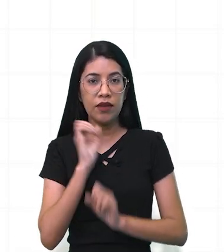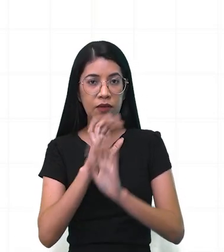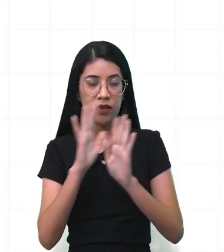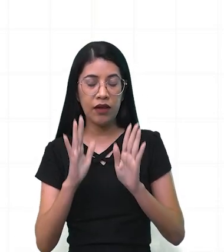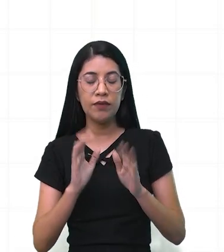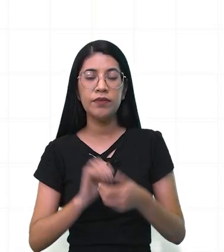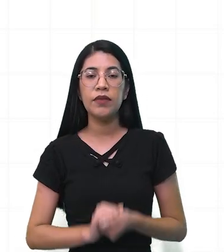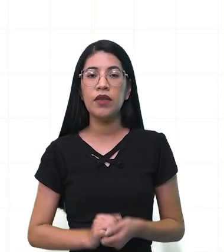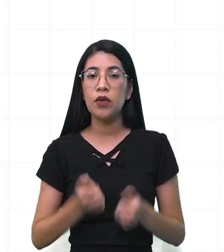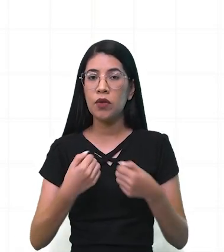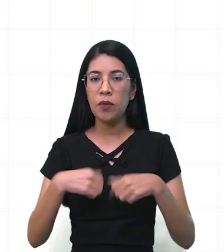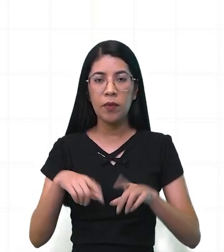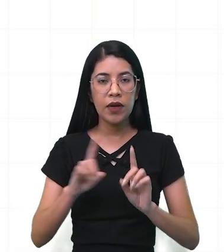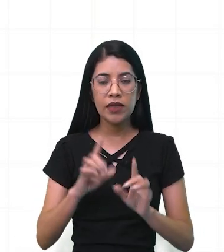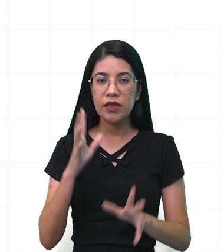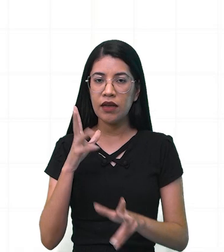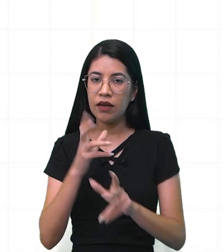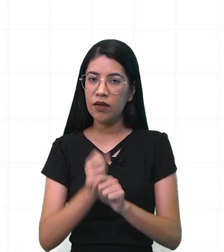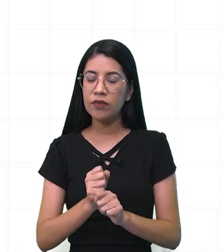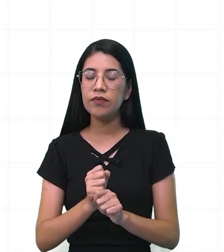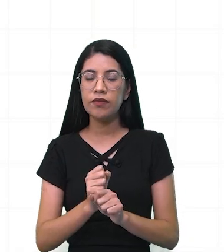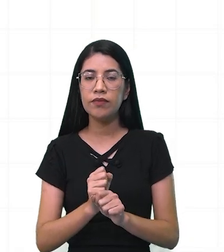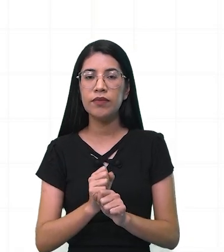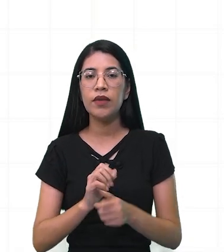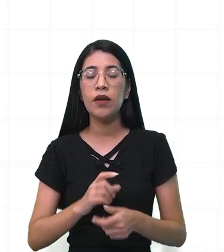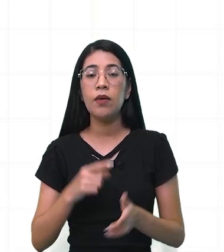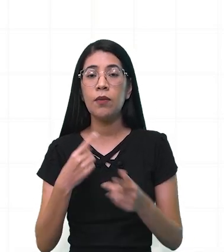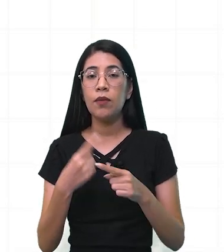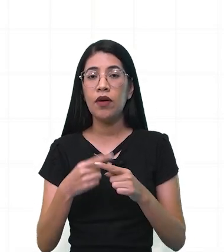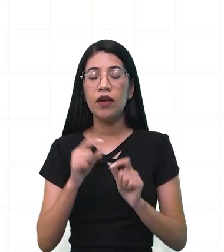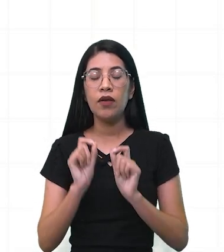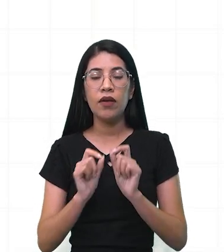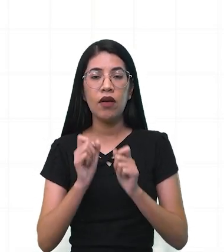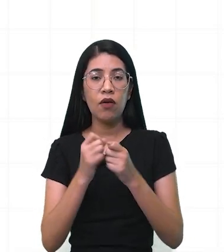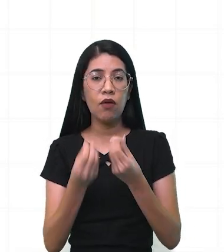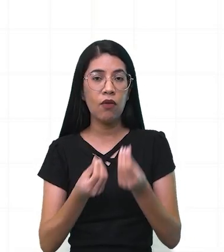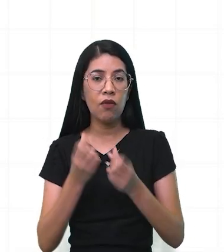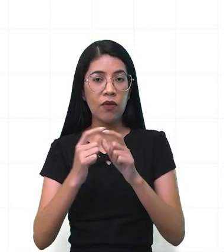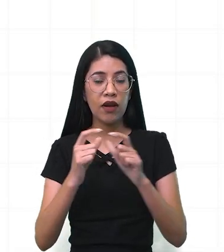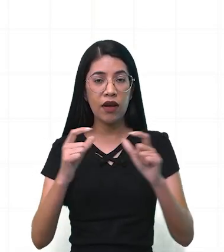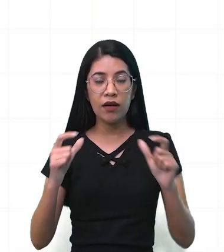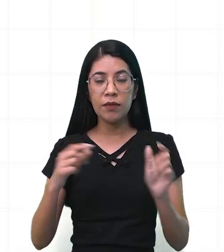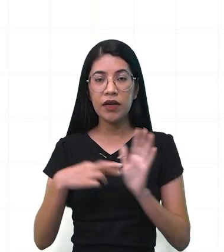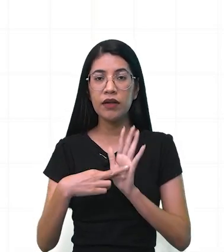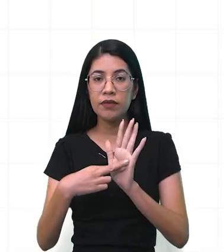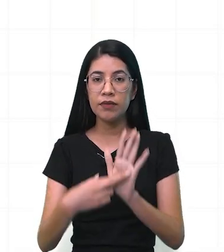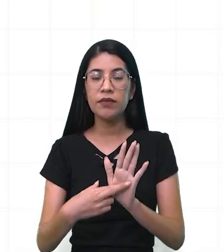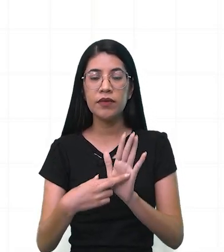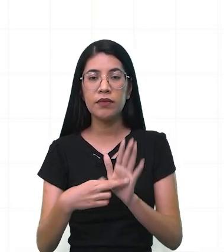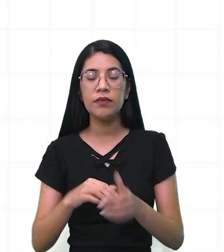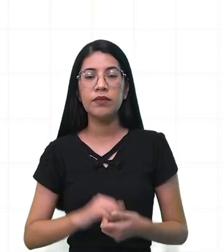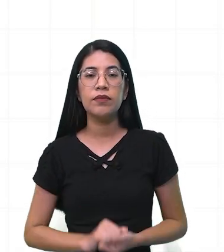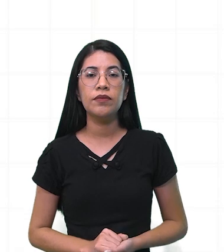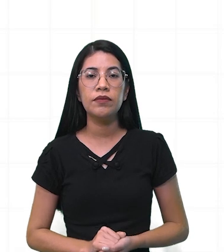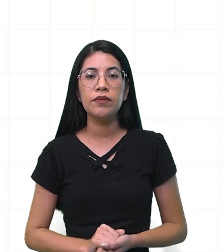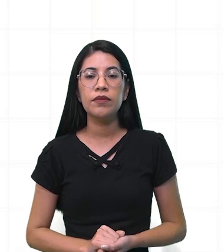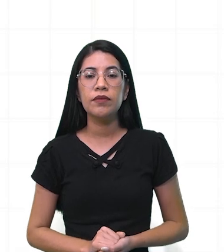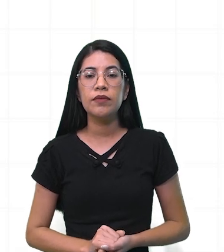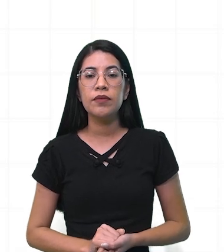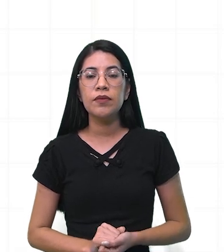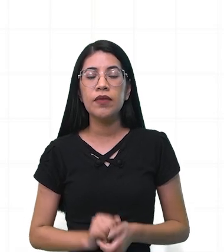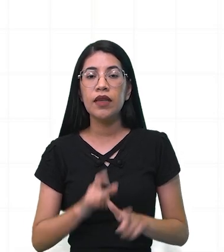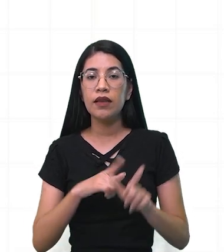isso. Precisa resolver alguma coisa? Não, porque ele está perguntando qual é a expressão algébrica, tá? Para representar. Na